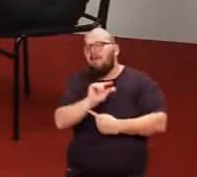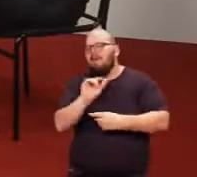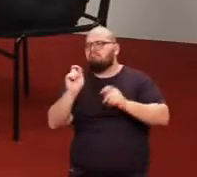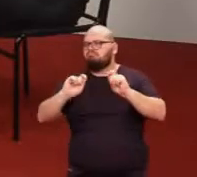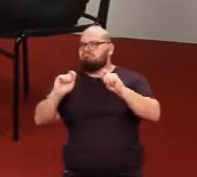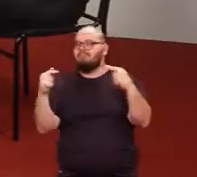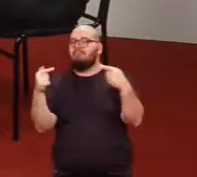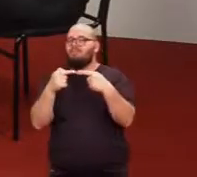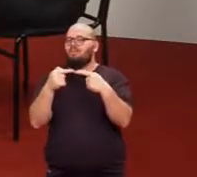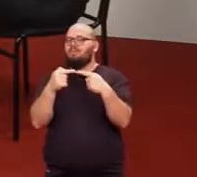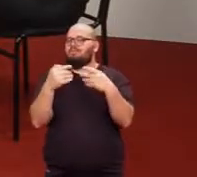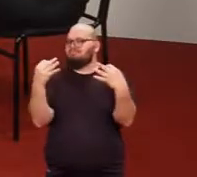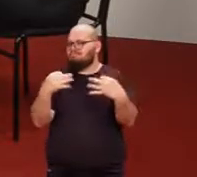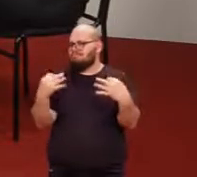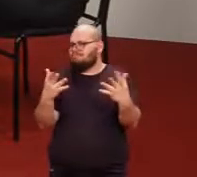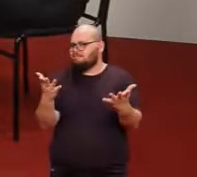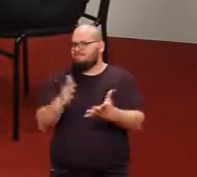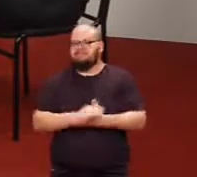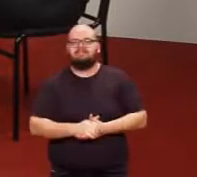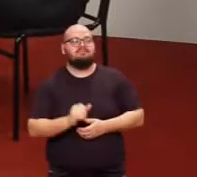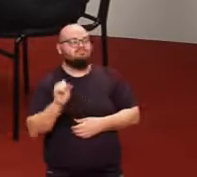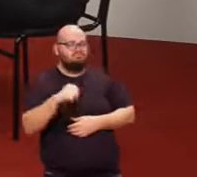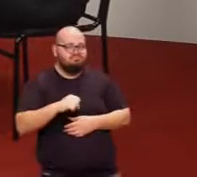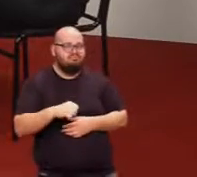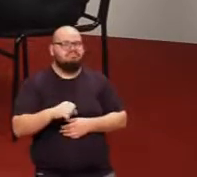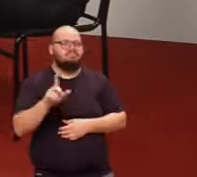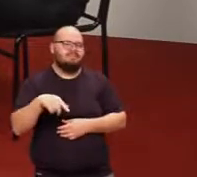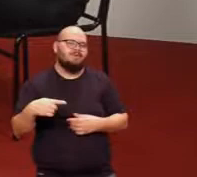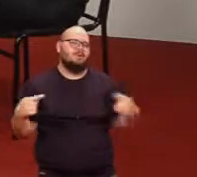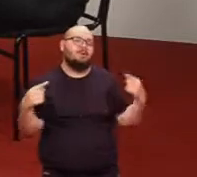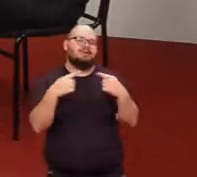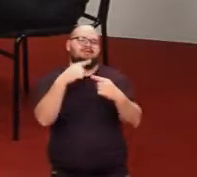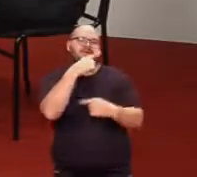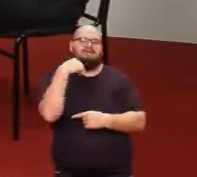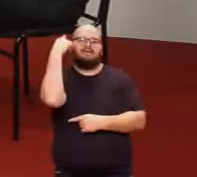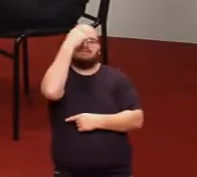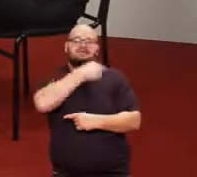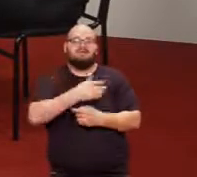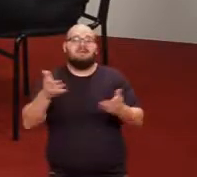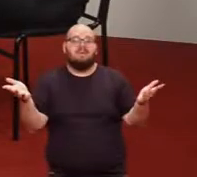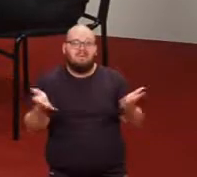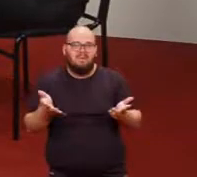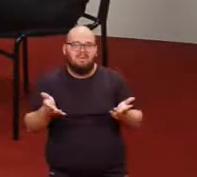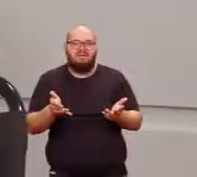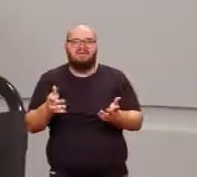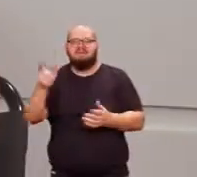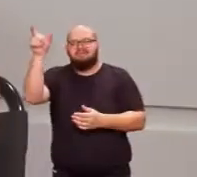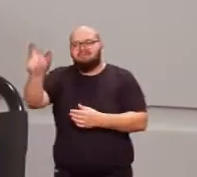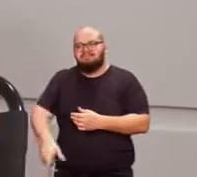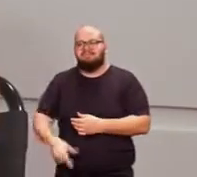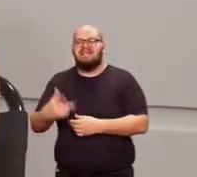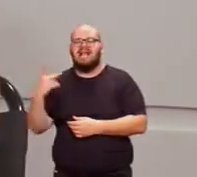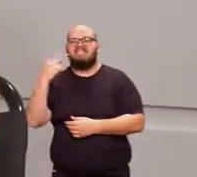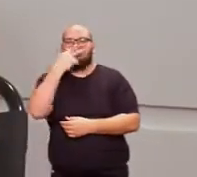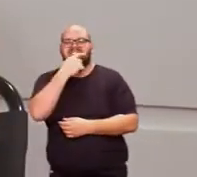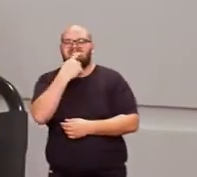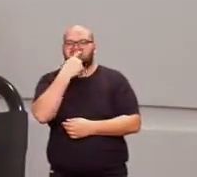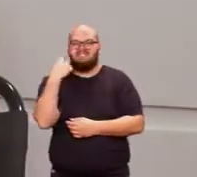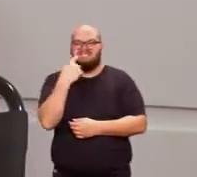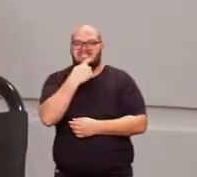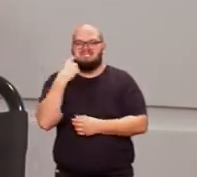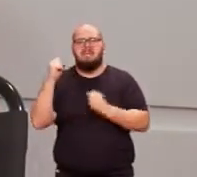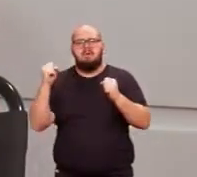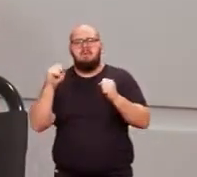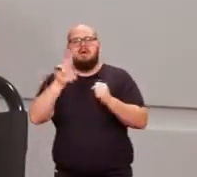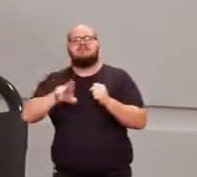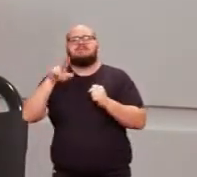essa harmonia, essa sintonia. Essa harmonização facial. Hoje a gente sabe que a atividade do cirurgião dentista, a gente pode atuar, inclusive, na